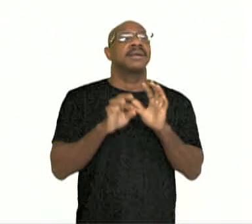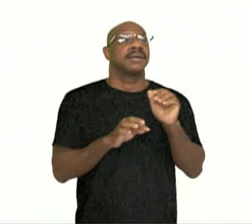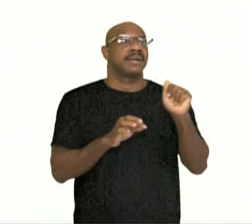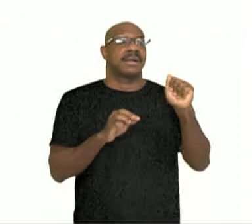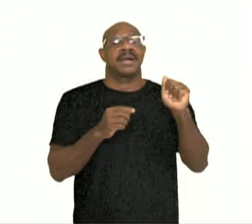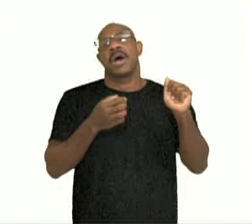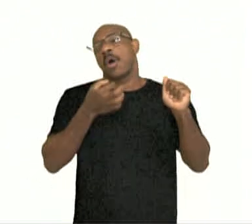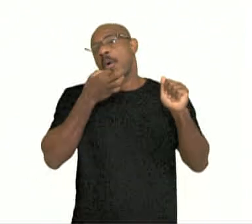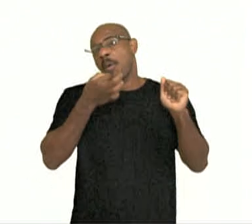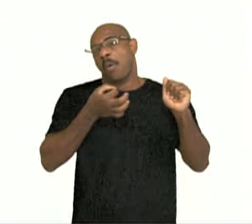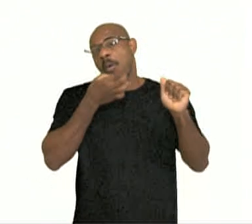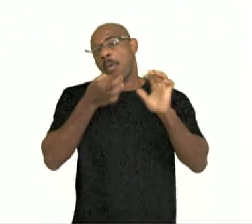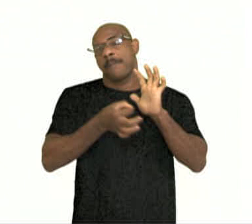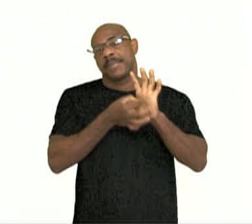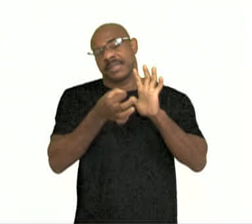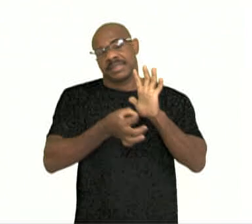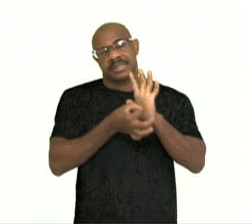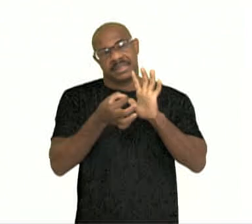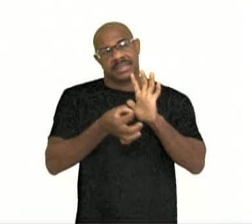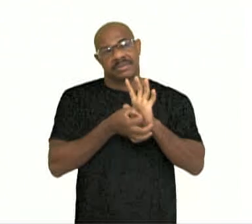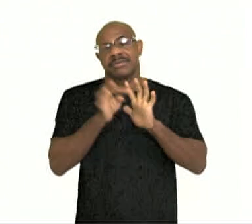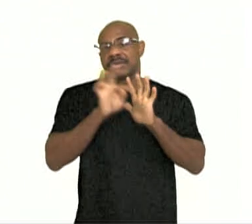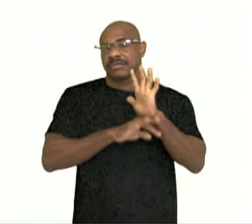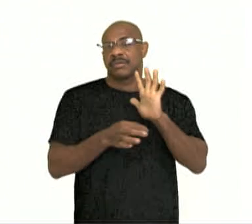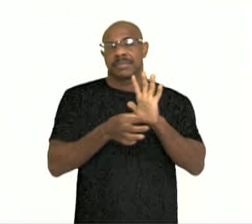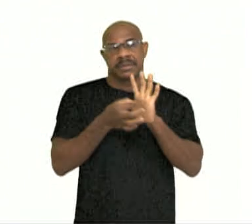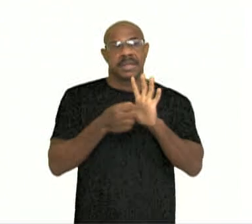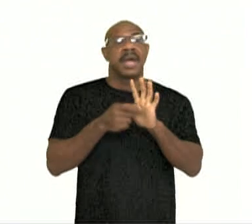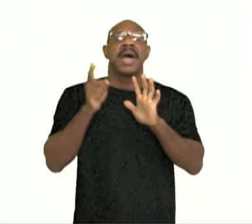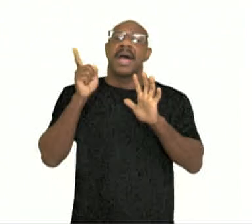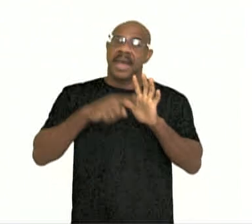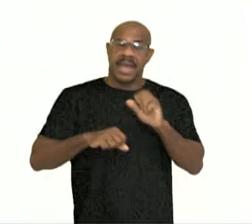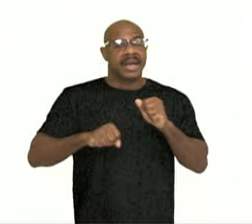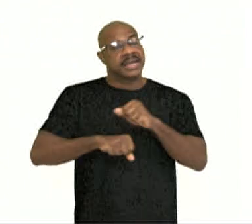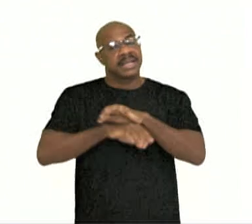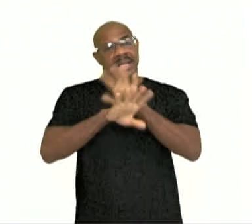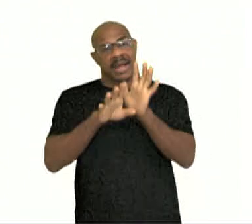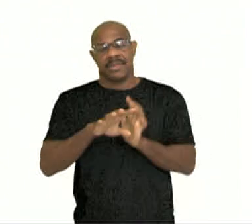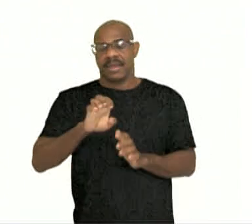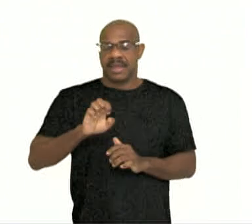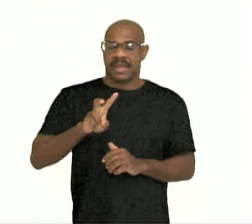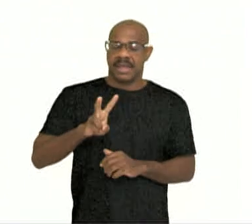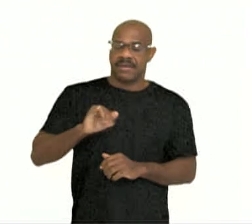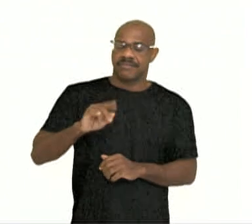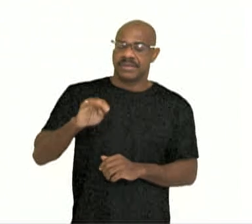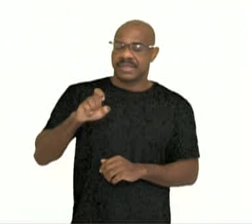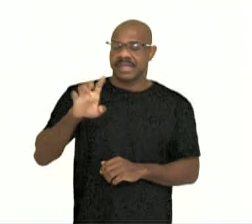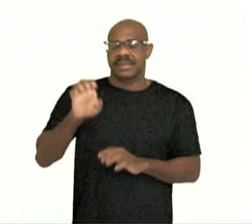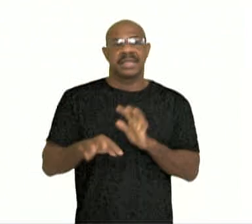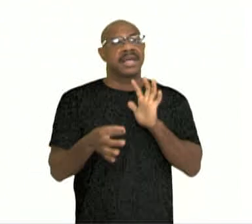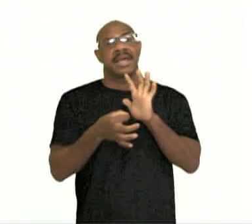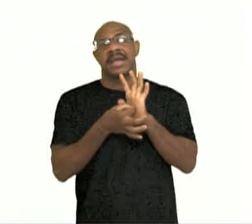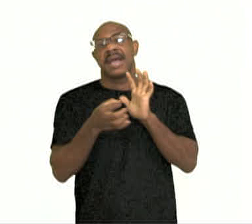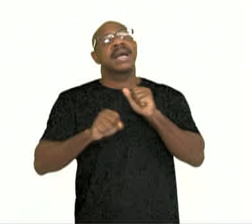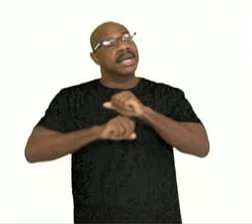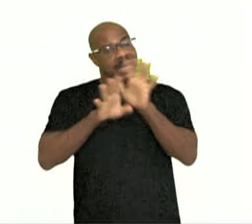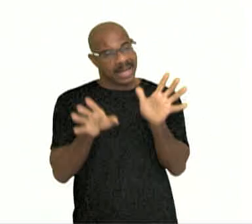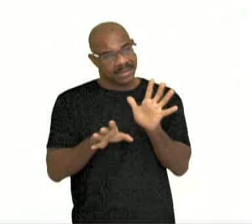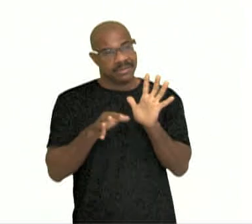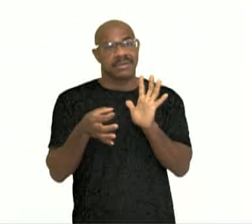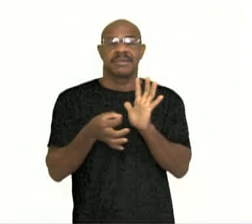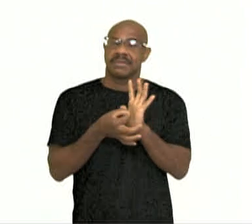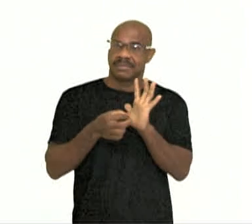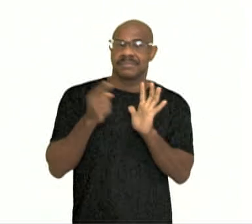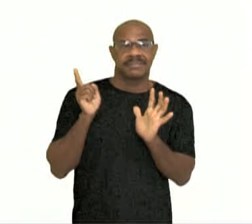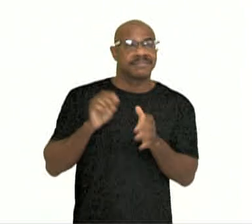opinião, é introduzida por é evidente que. Esse é evidente não é evidente para todo mundo.